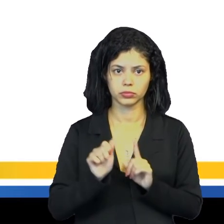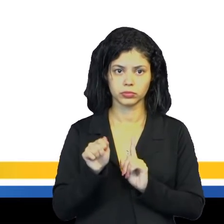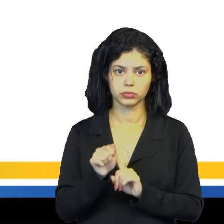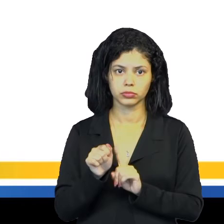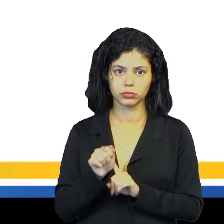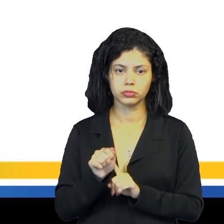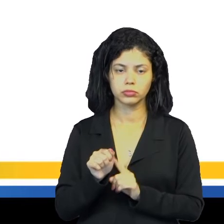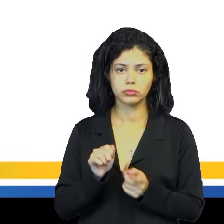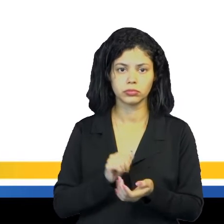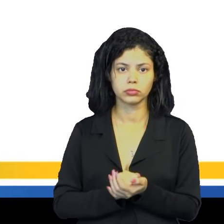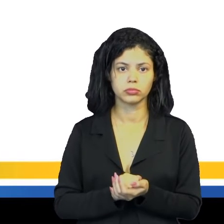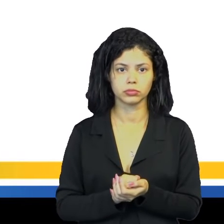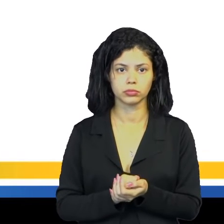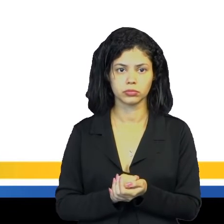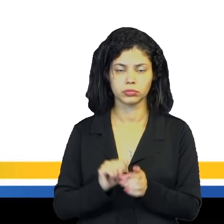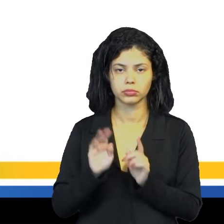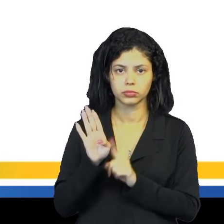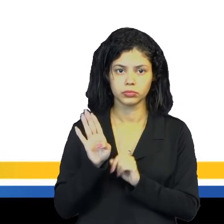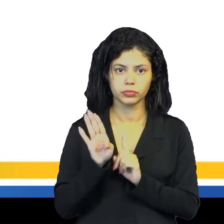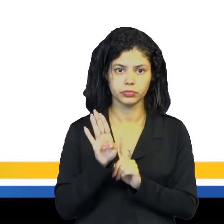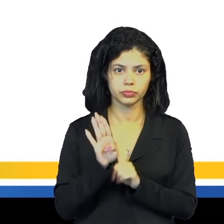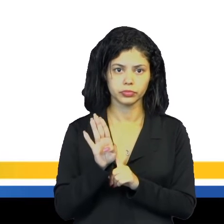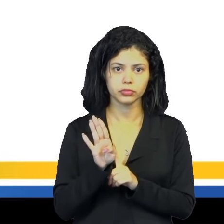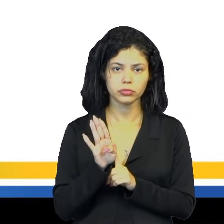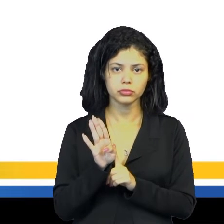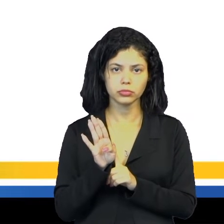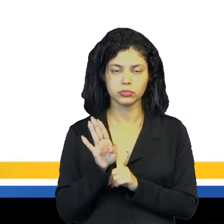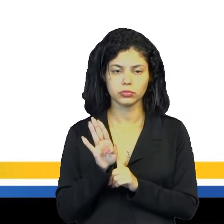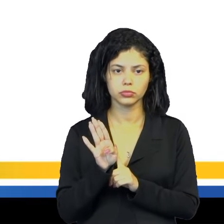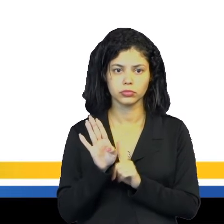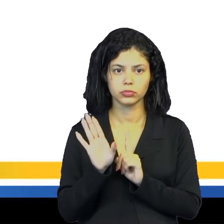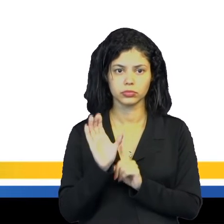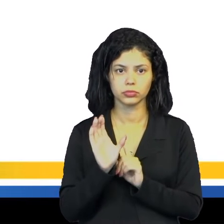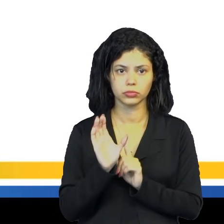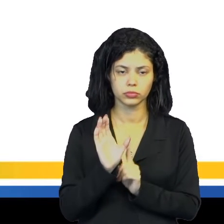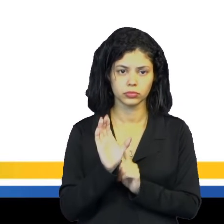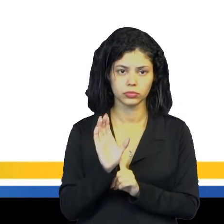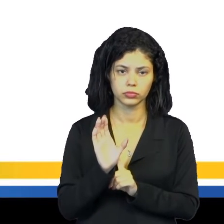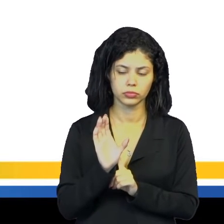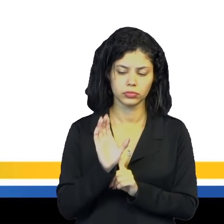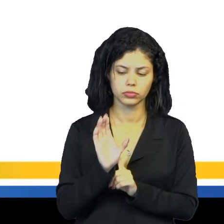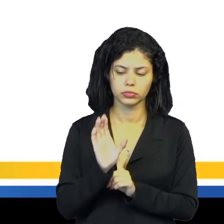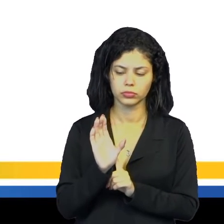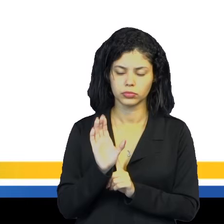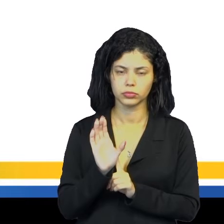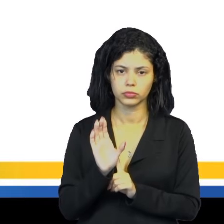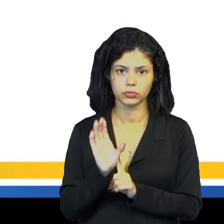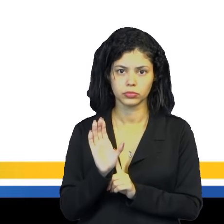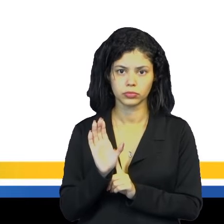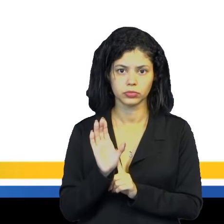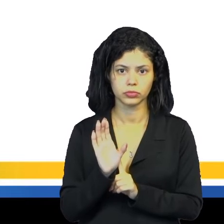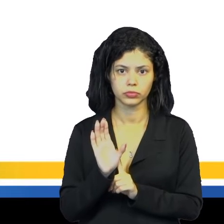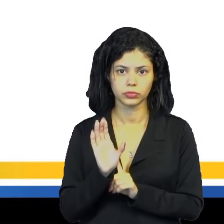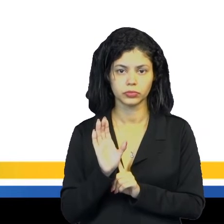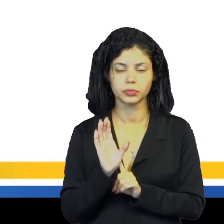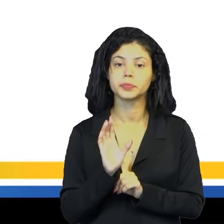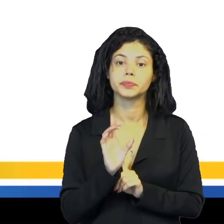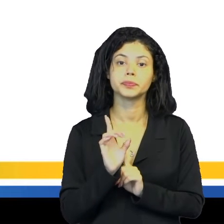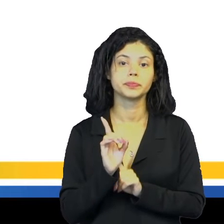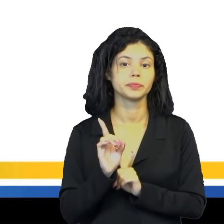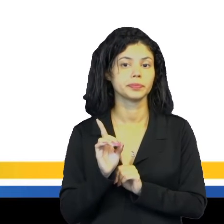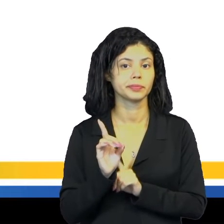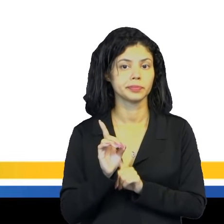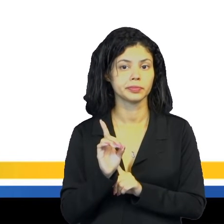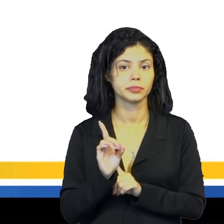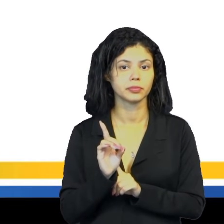o Voltaire e Rousseau. Letra B, Montesquieu e Rousseau. Letra C, D'Alembert e Diderot. Ou